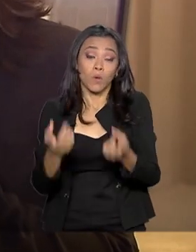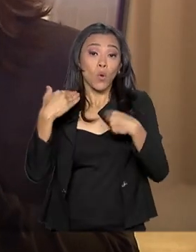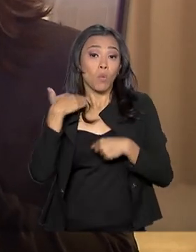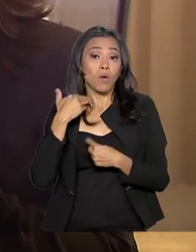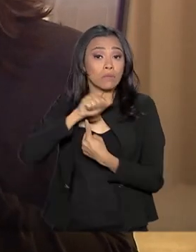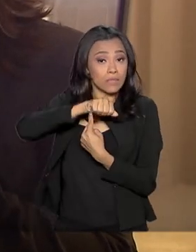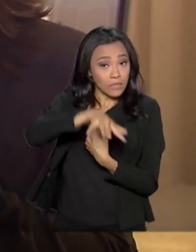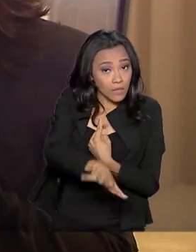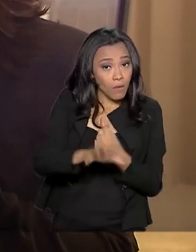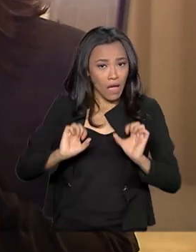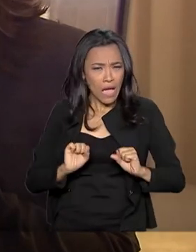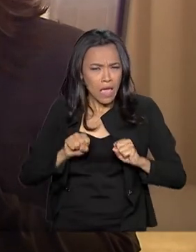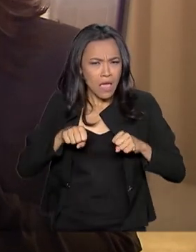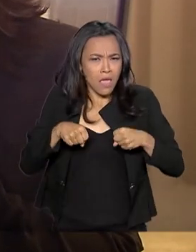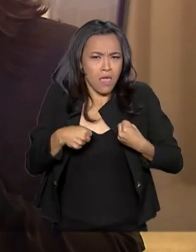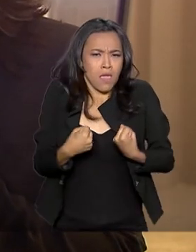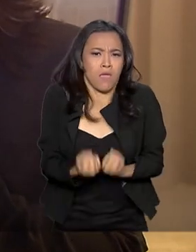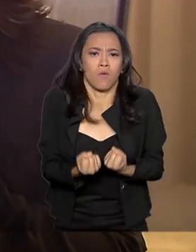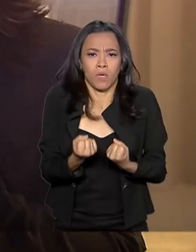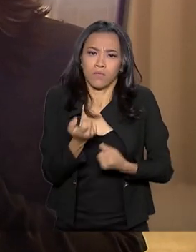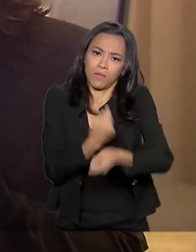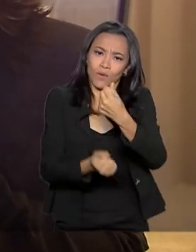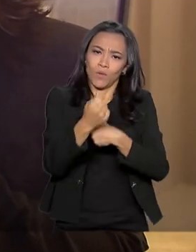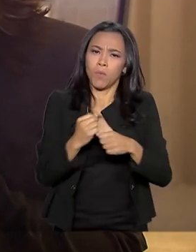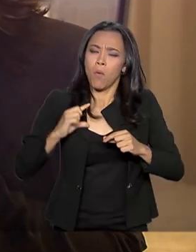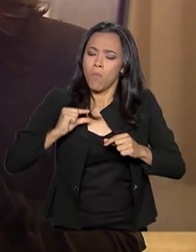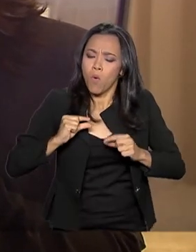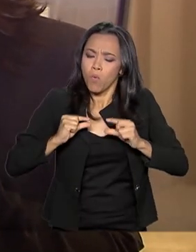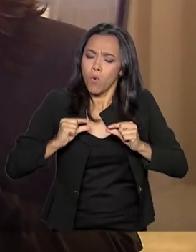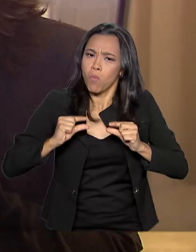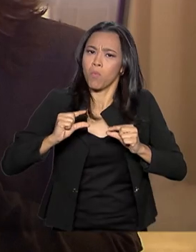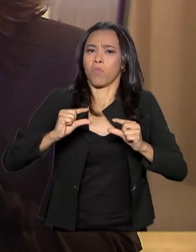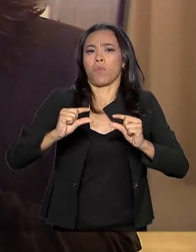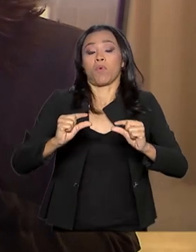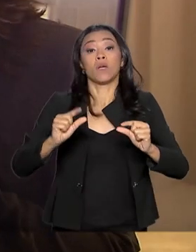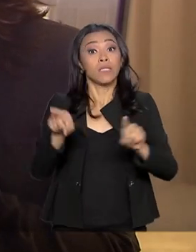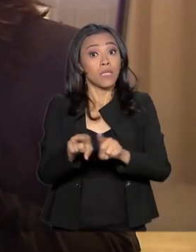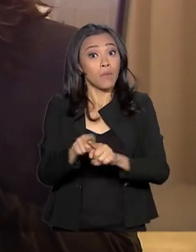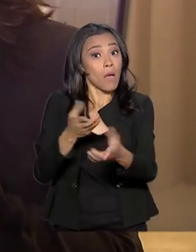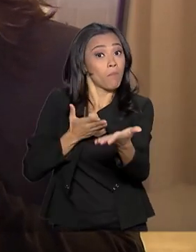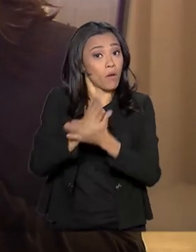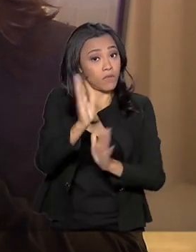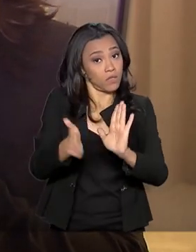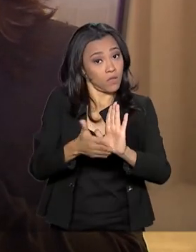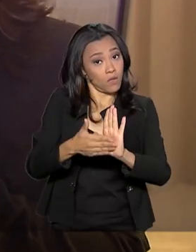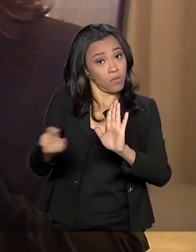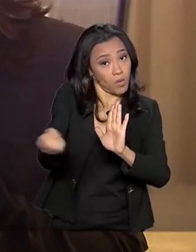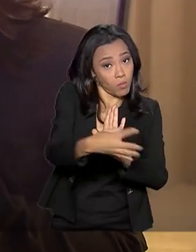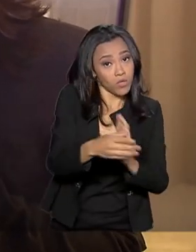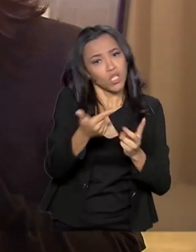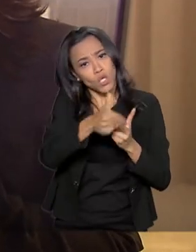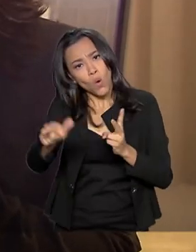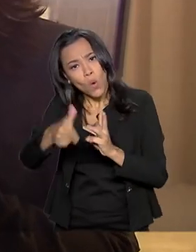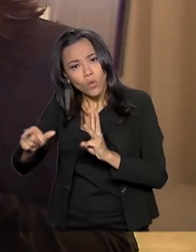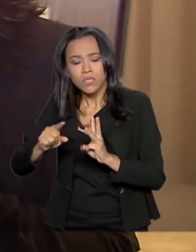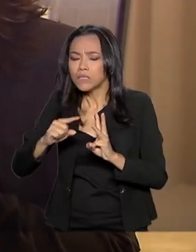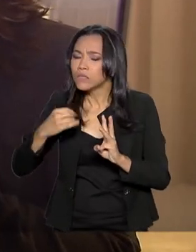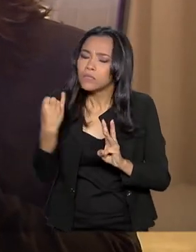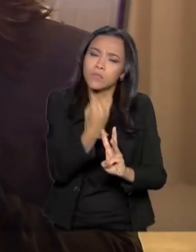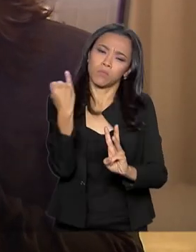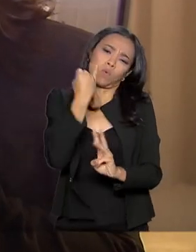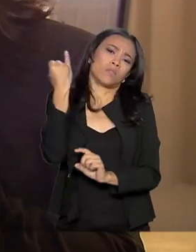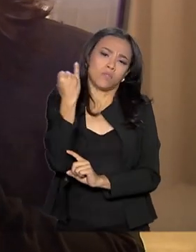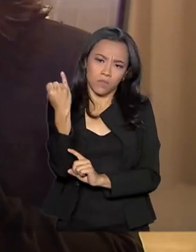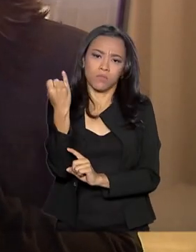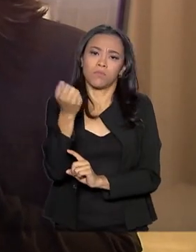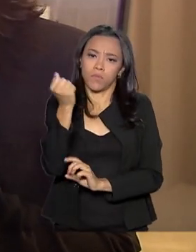a recuperação da economia deve ocorrer de forma gradual e a aprovação da nova Previdência e de outras reformas são fundamentais para